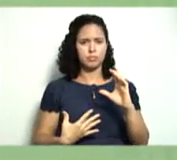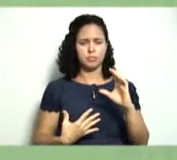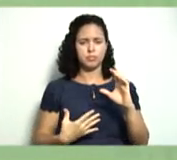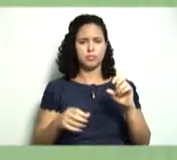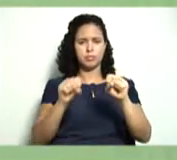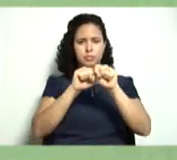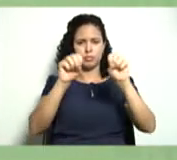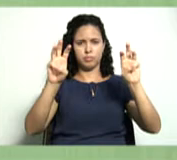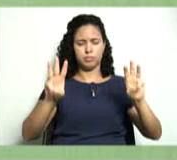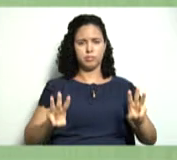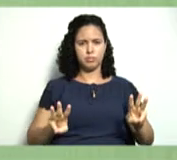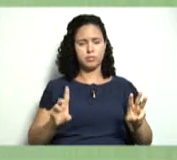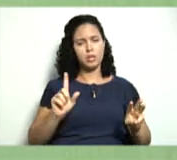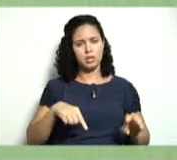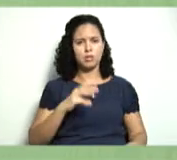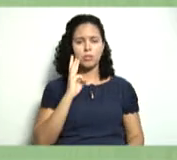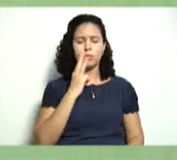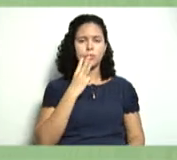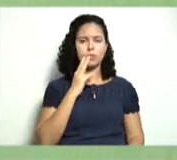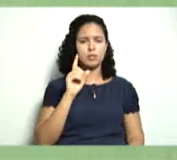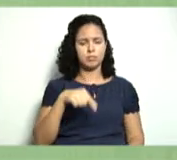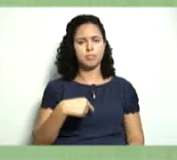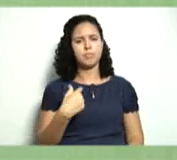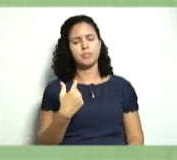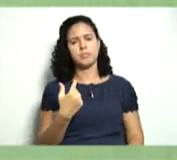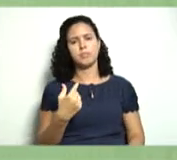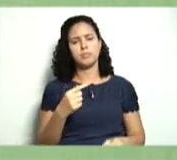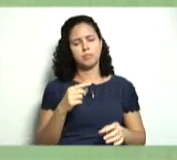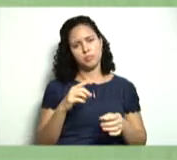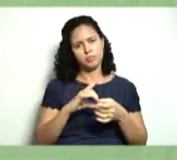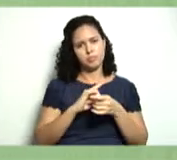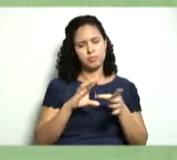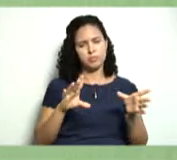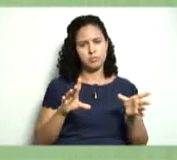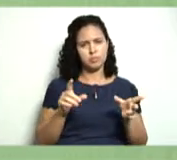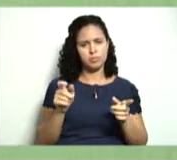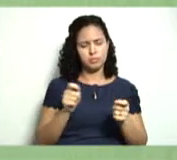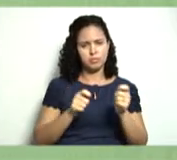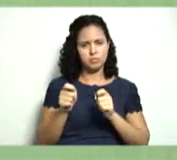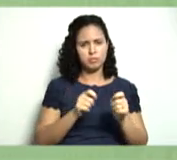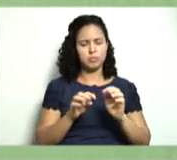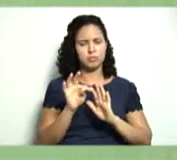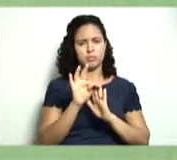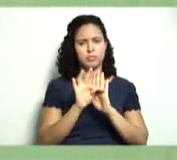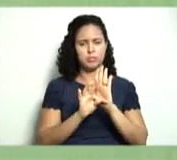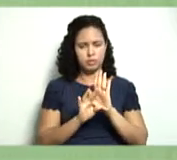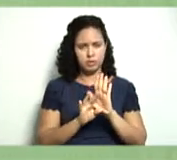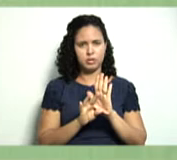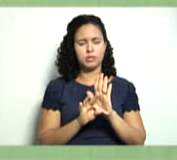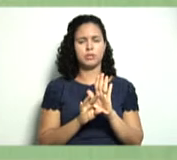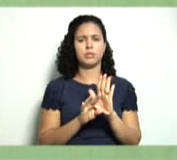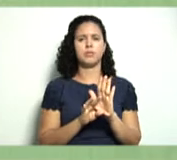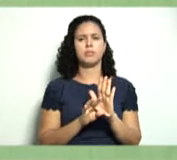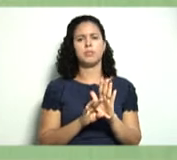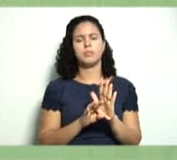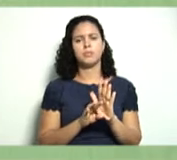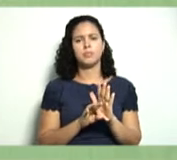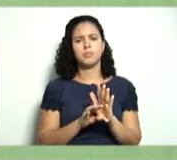software é um software a aplicação permite a manipulação de terças eletronicamente